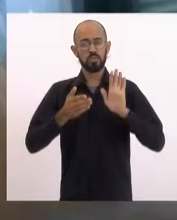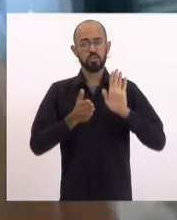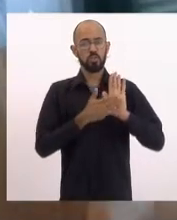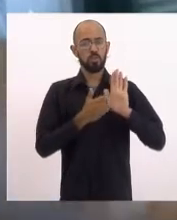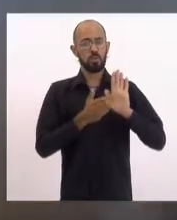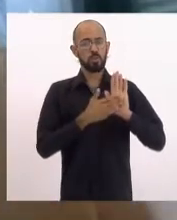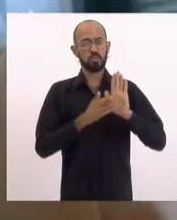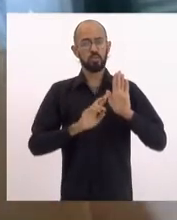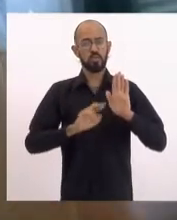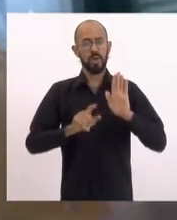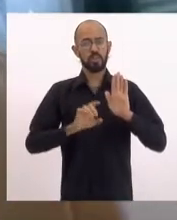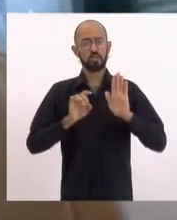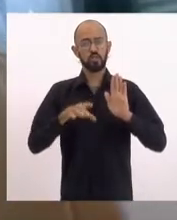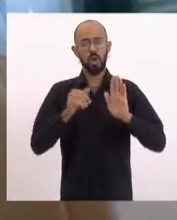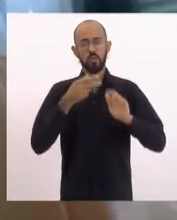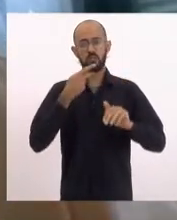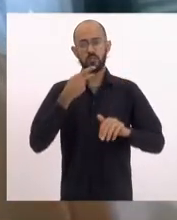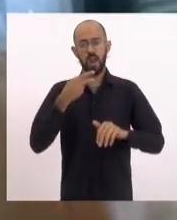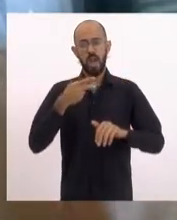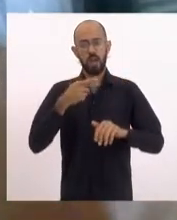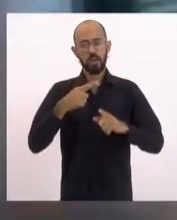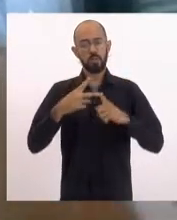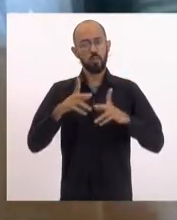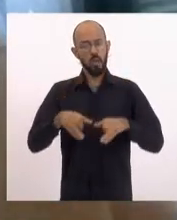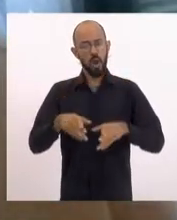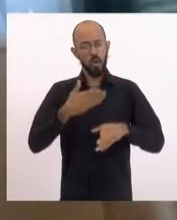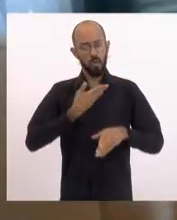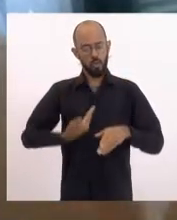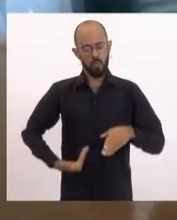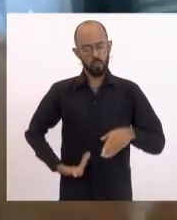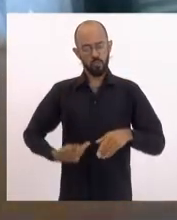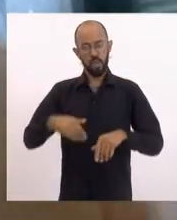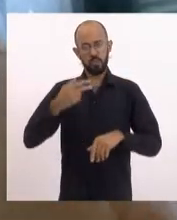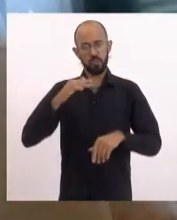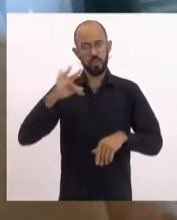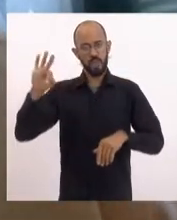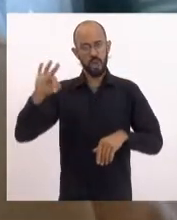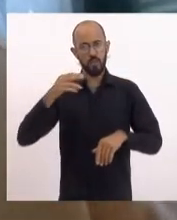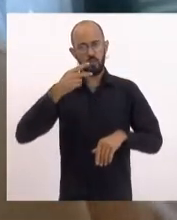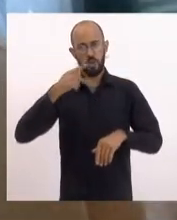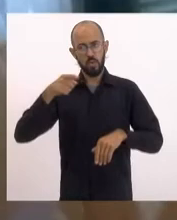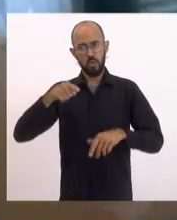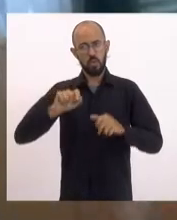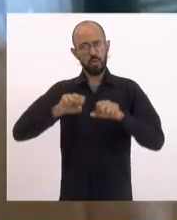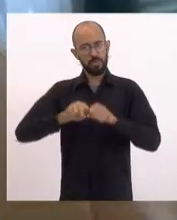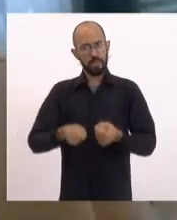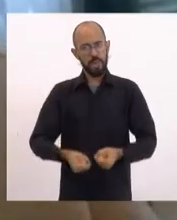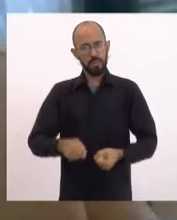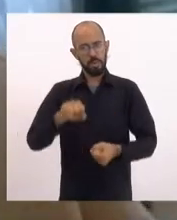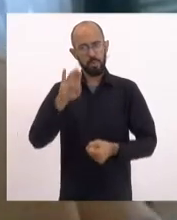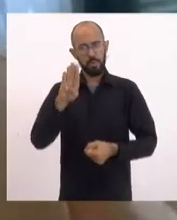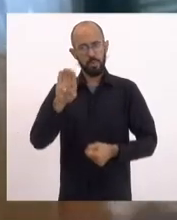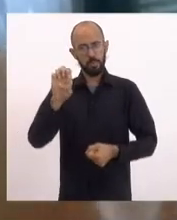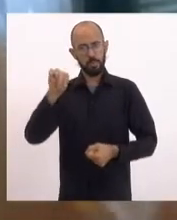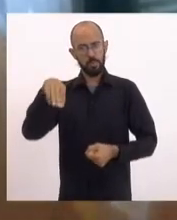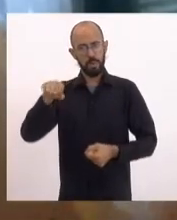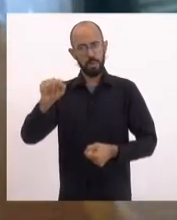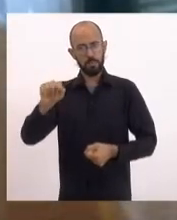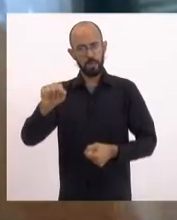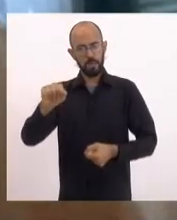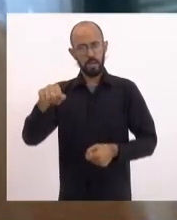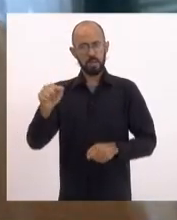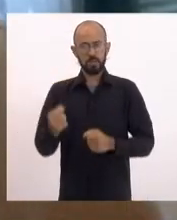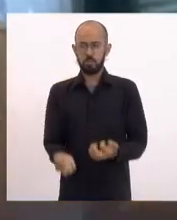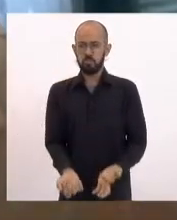governo federal promete tudo e faz pouco. Desmonta o IBAMA, aumenta o desmatamento da Amazônia, as queimadas no Pantanal. Então,